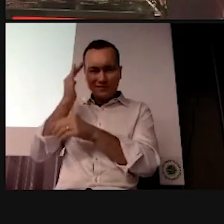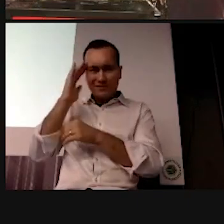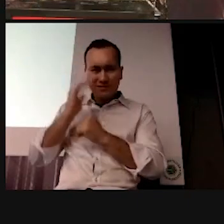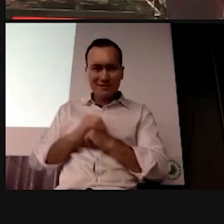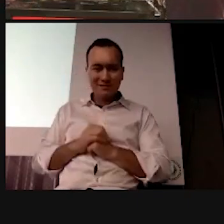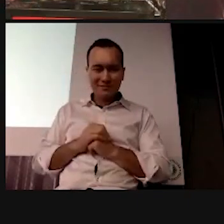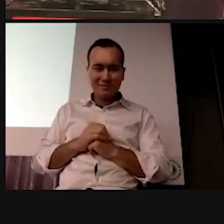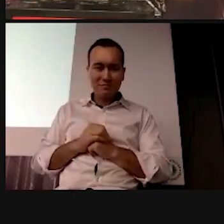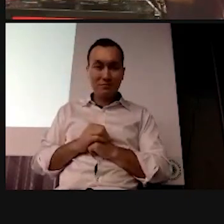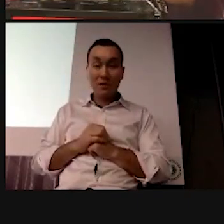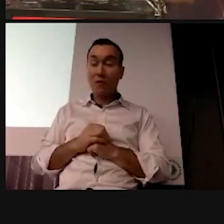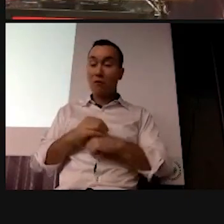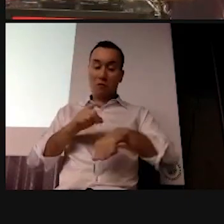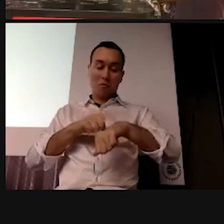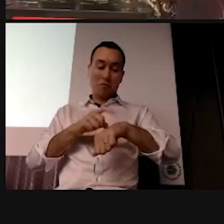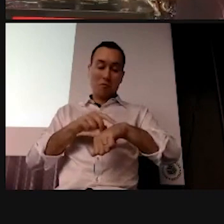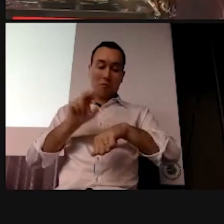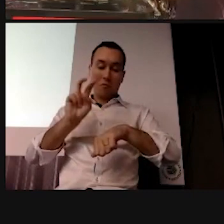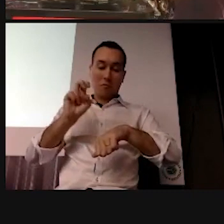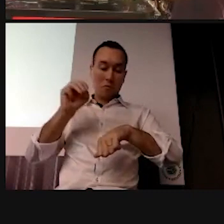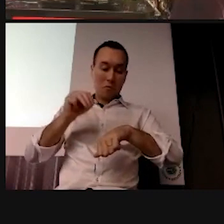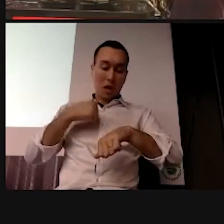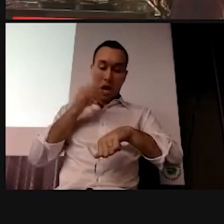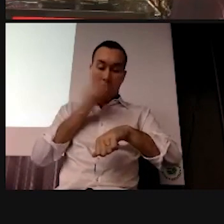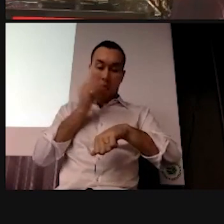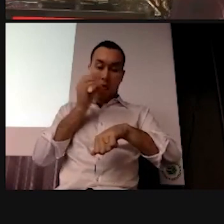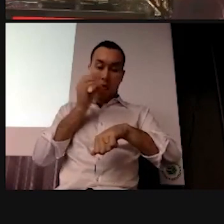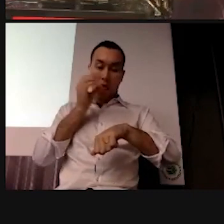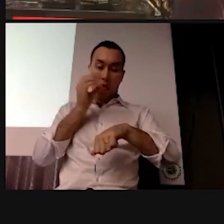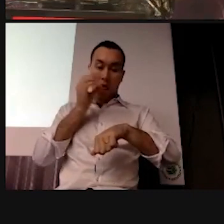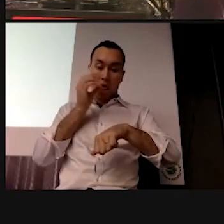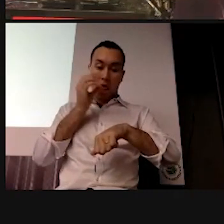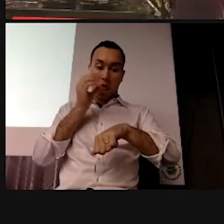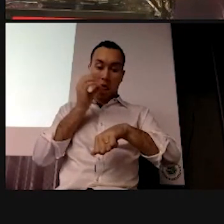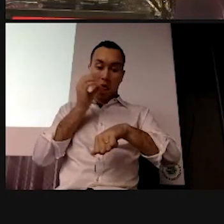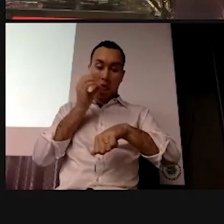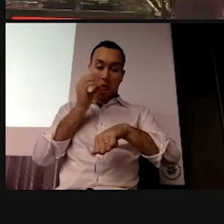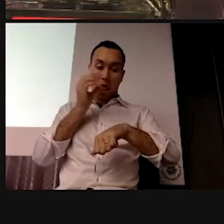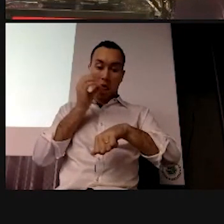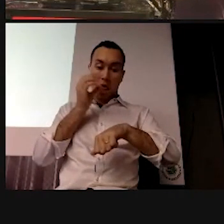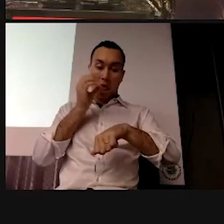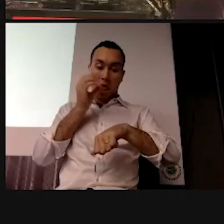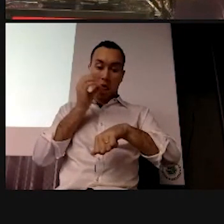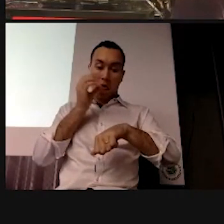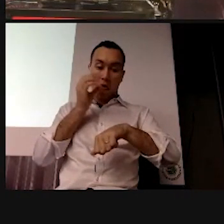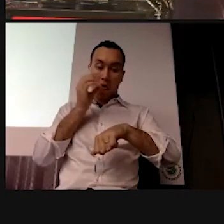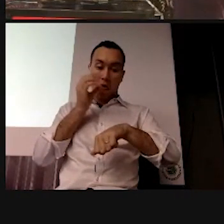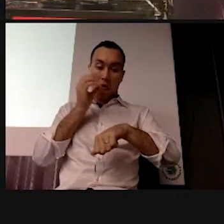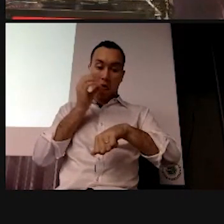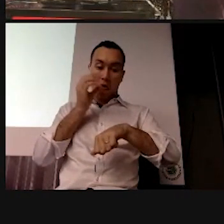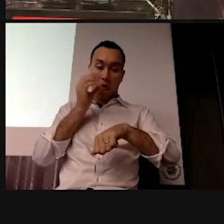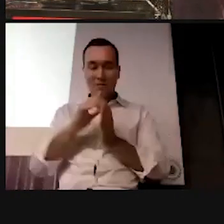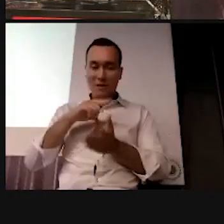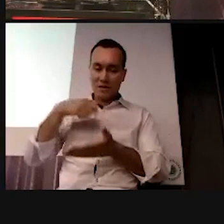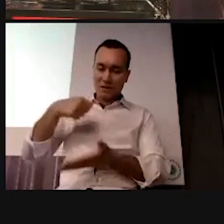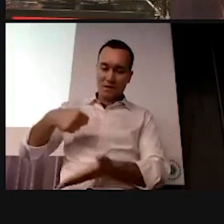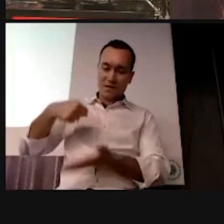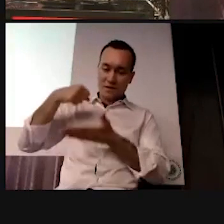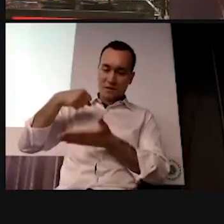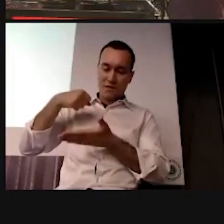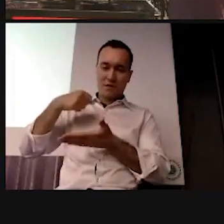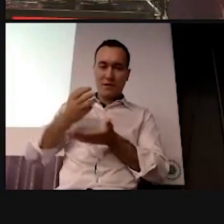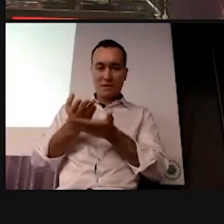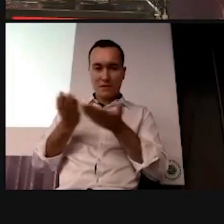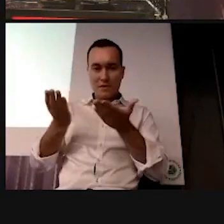correndo aqui. E aí, deixo o meu convite para vocês, quem quiser conhecer alguns cases de RH ágil.